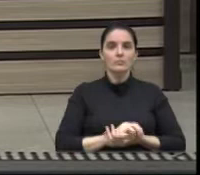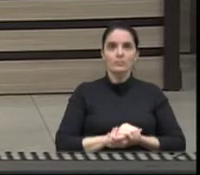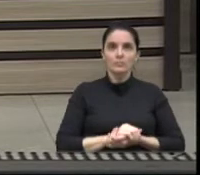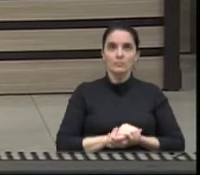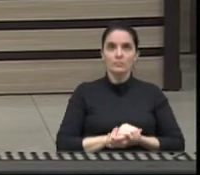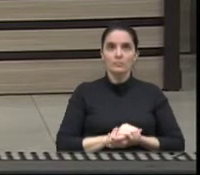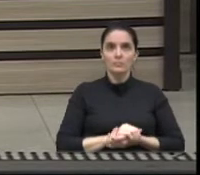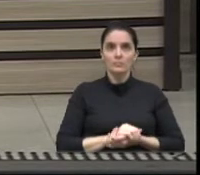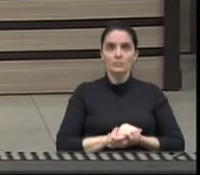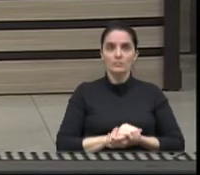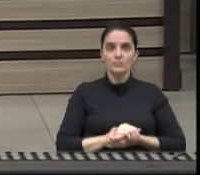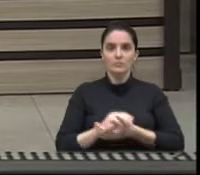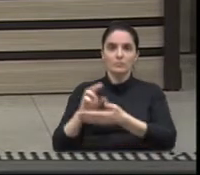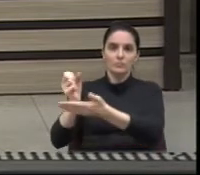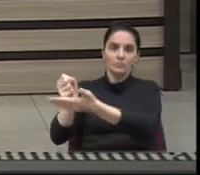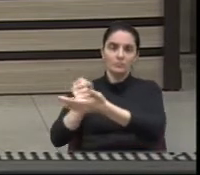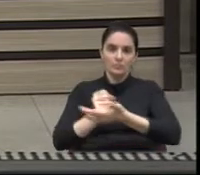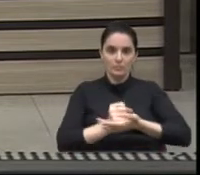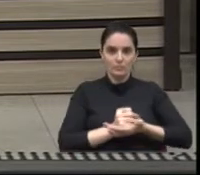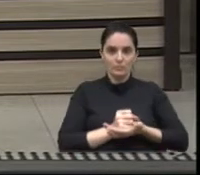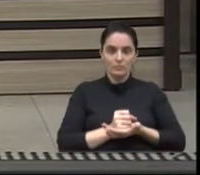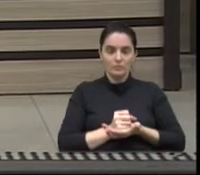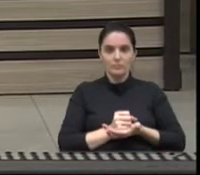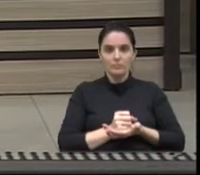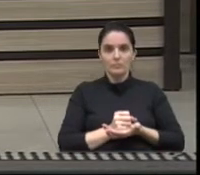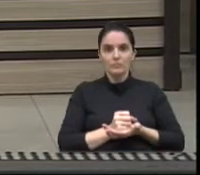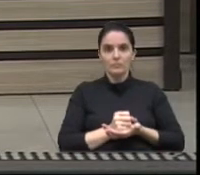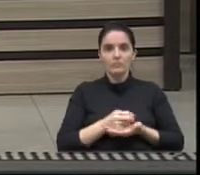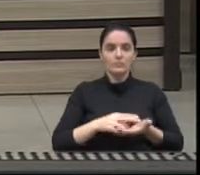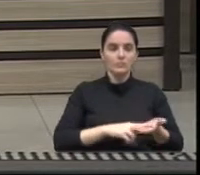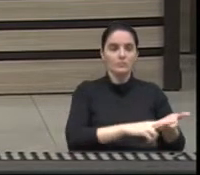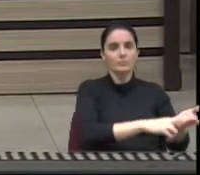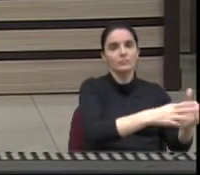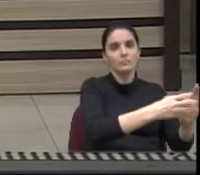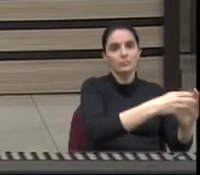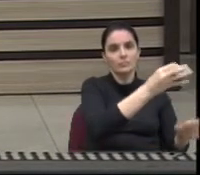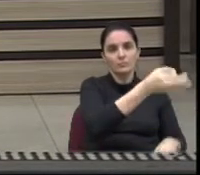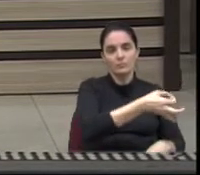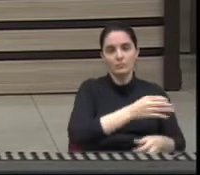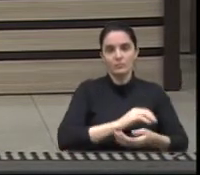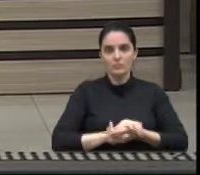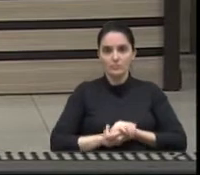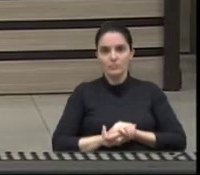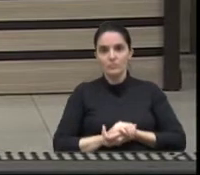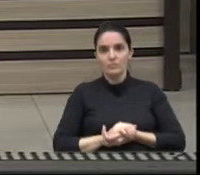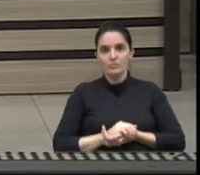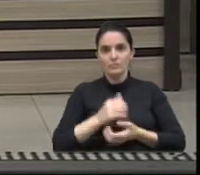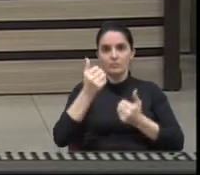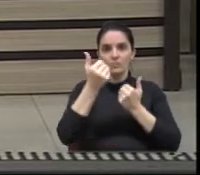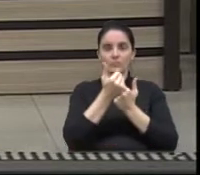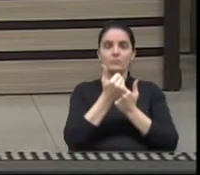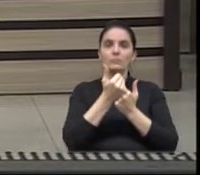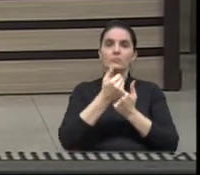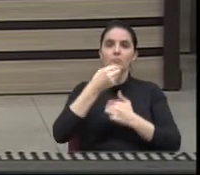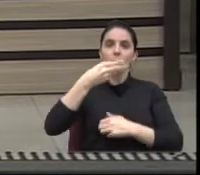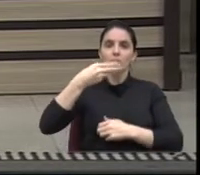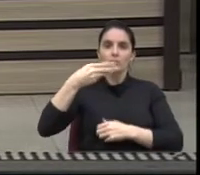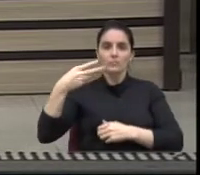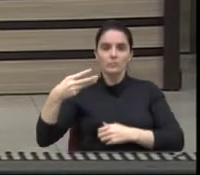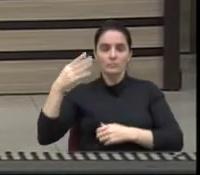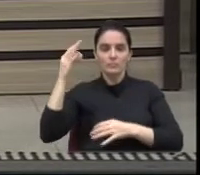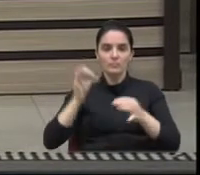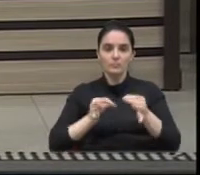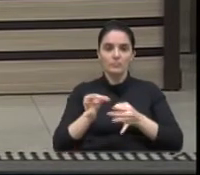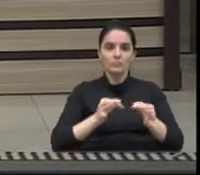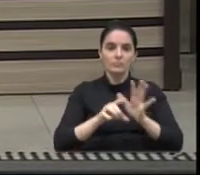A mesa recebe o projeto de Lei 133 e encaminha às comissões competentes. Substitutivo 33 ao